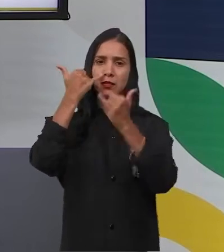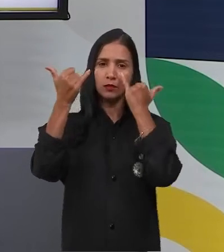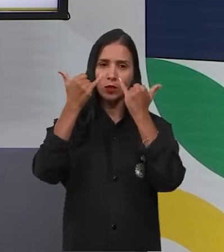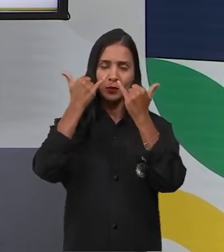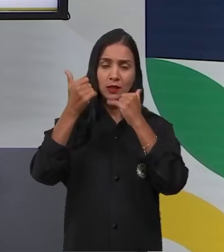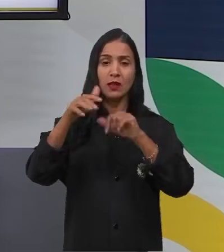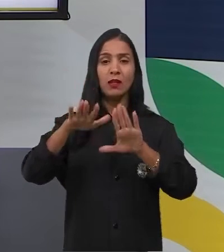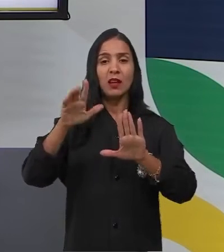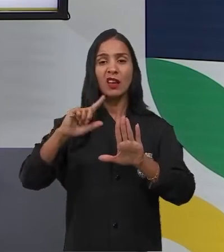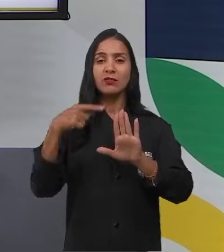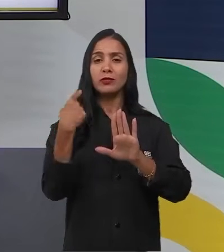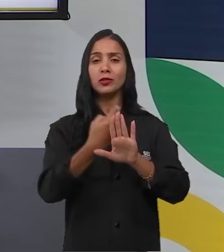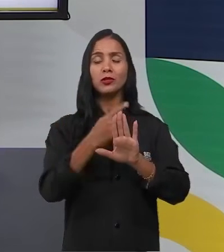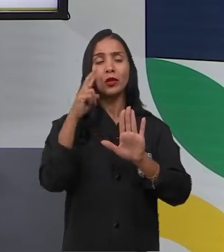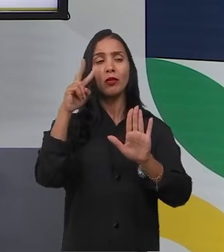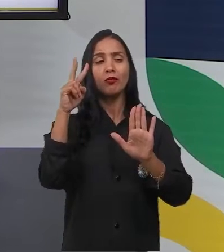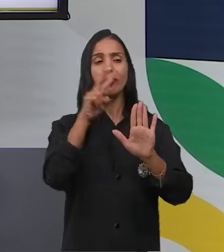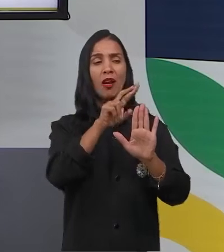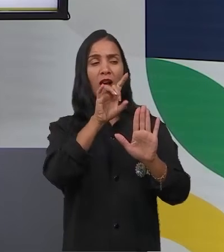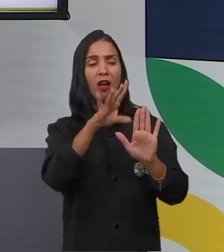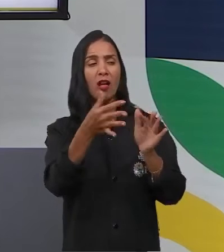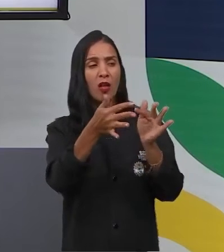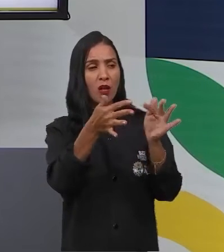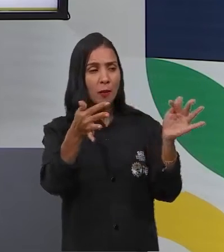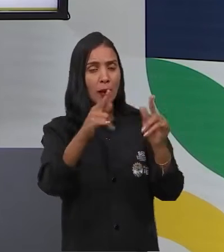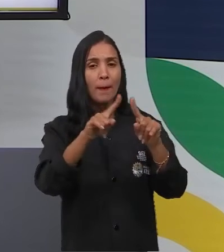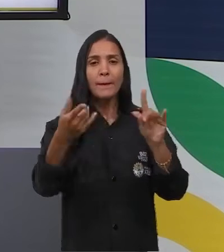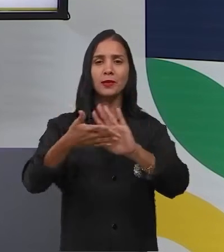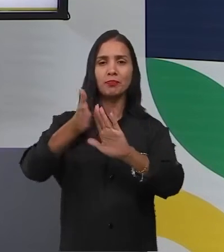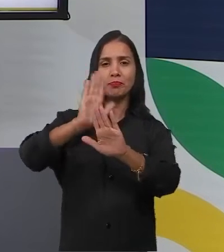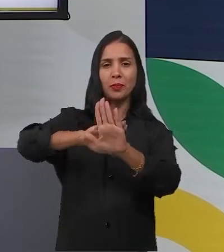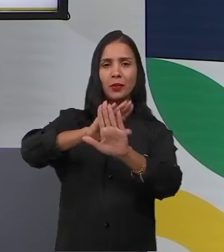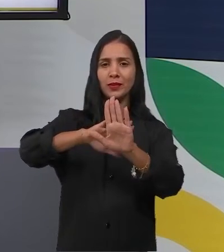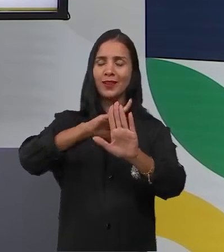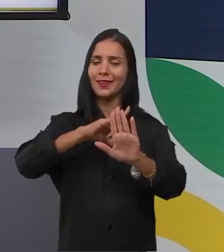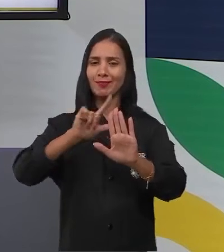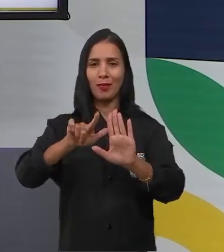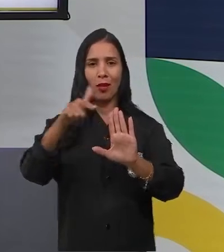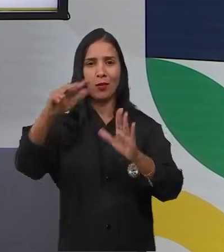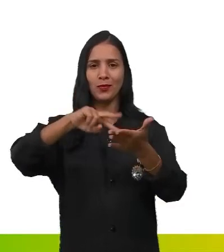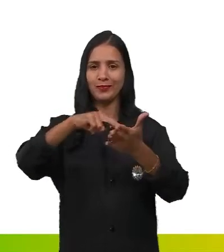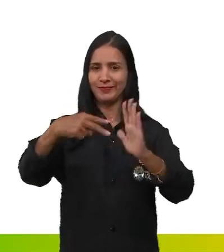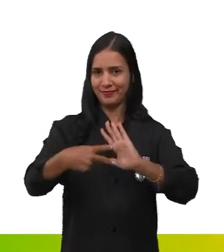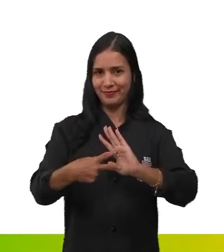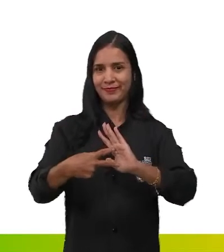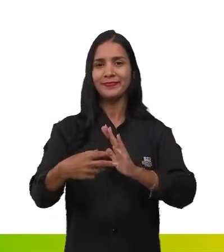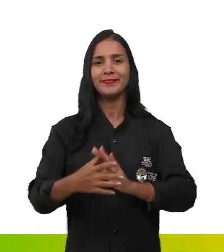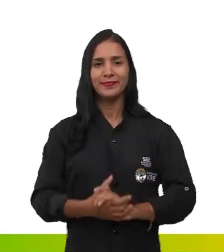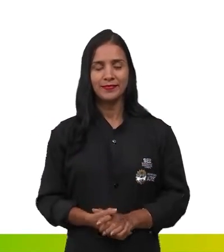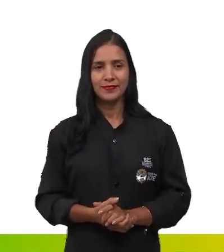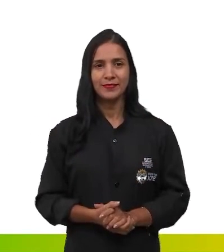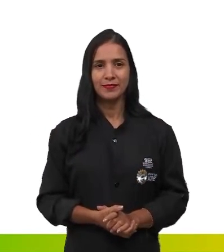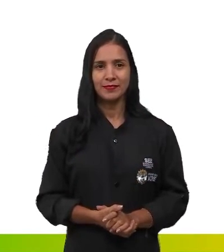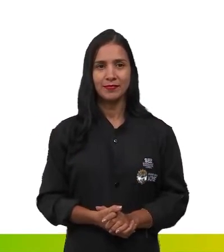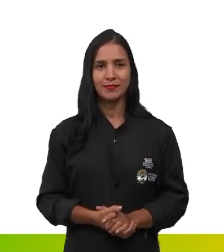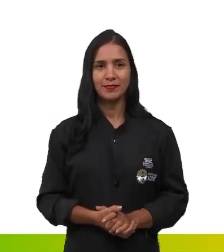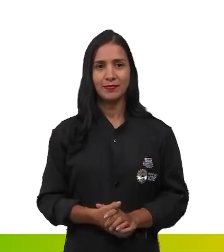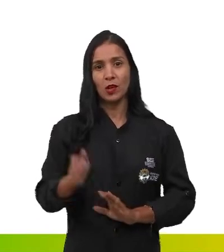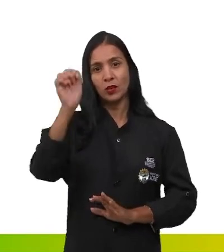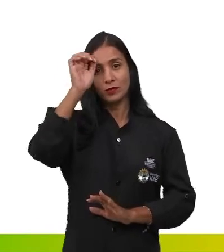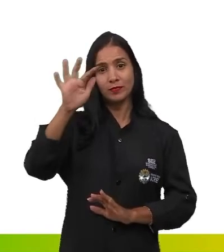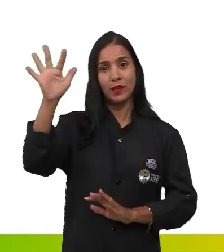acaba construindo ao longo de uma vivência que a gente não tem esse olhar crítico. Tudo bem? Então, só para a gente refletir